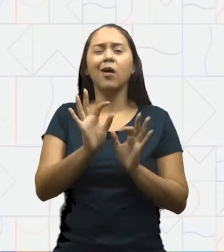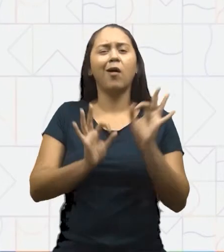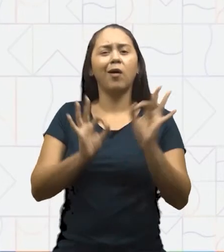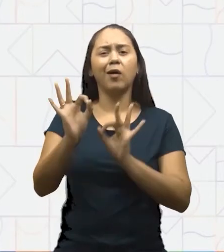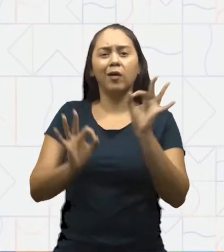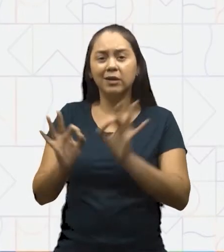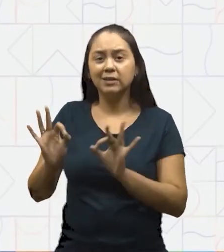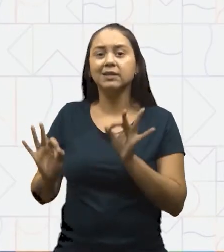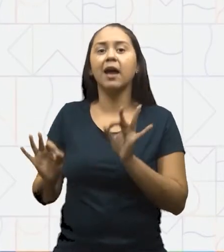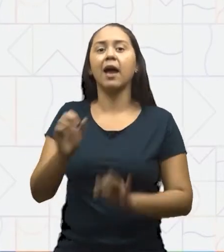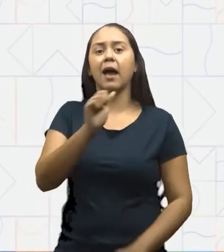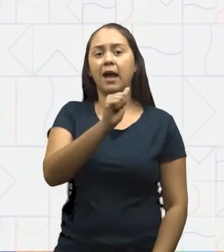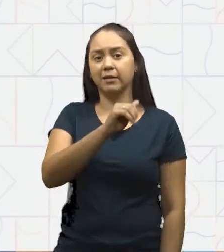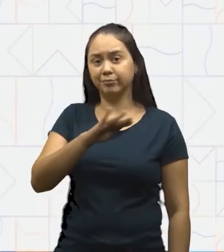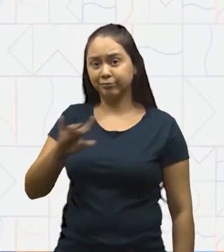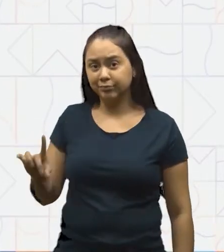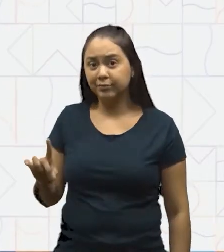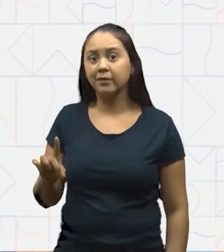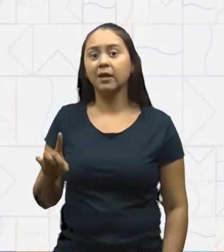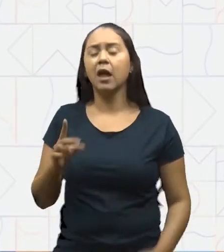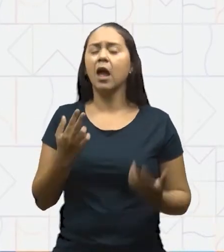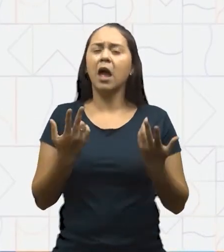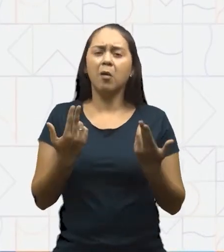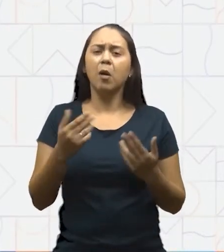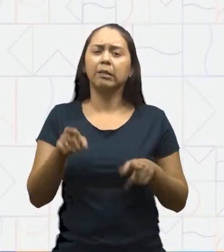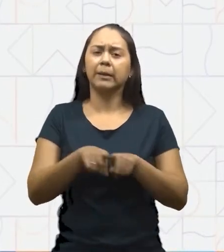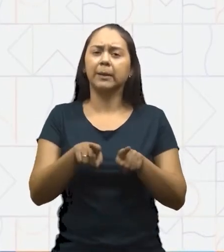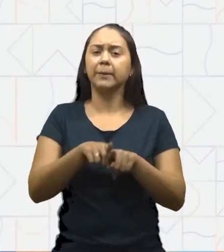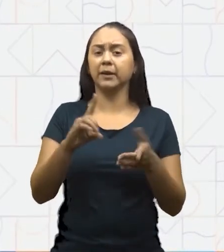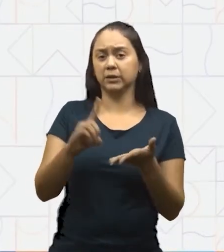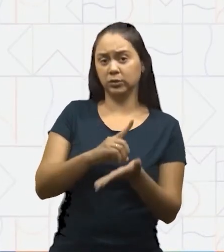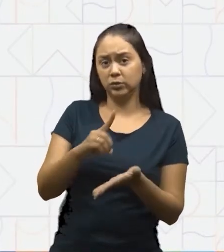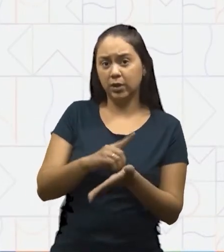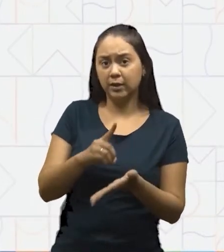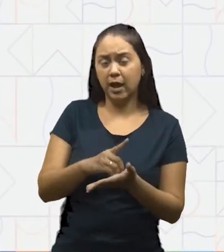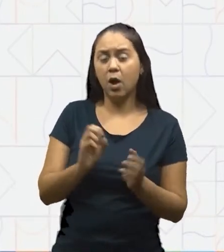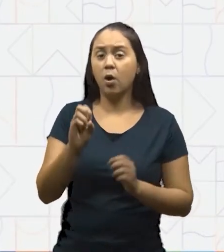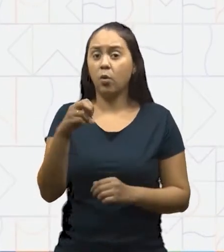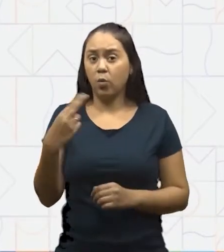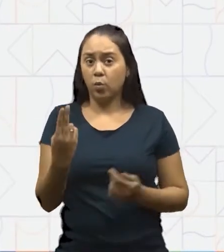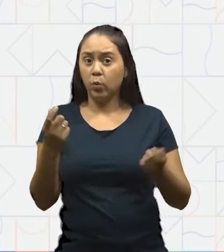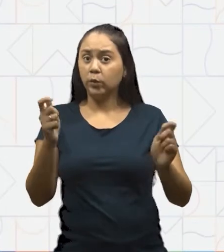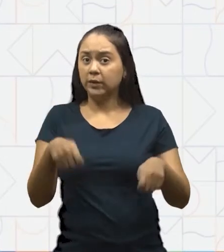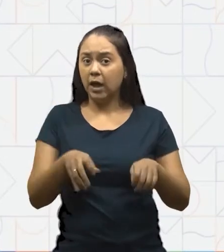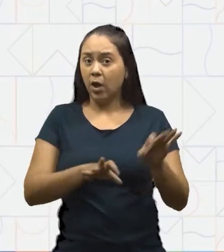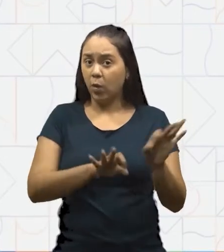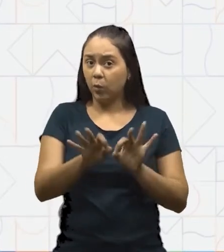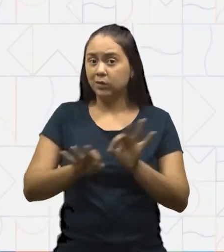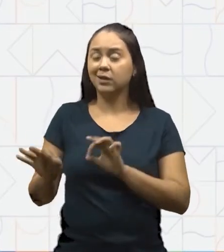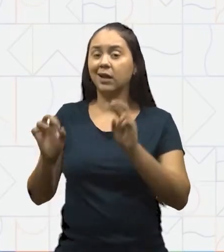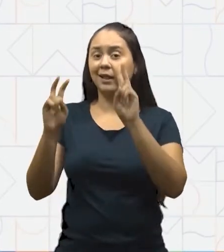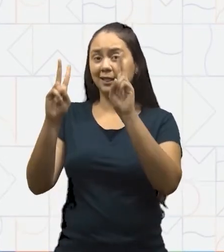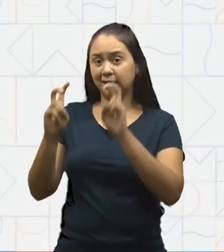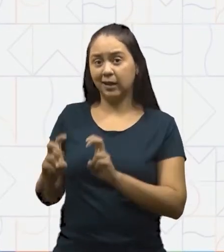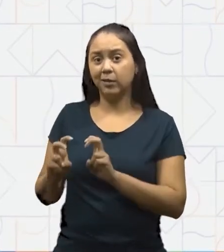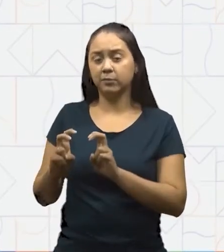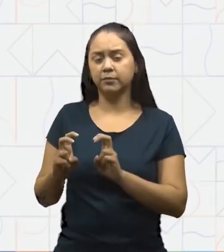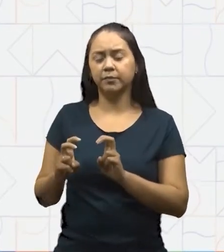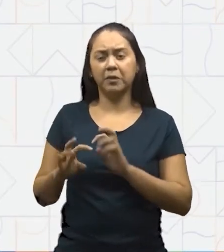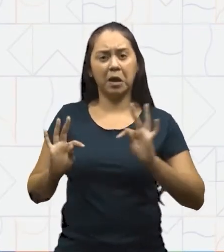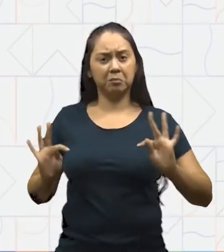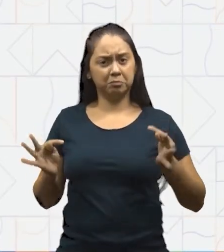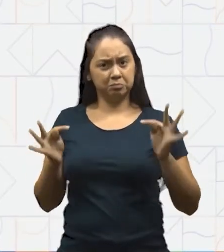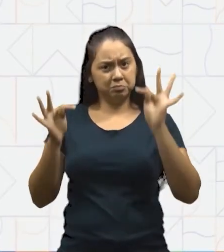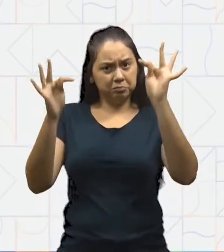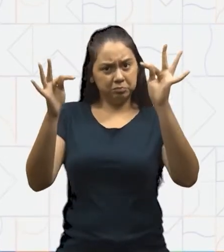organizada em ordem alfabética, assim como os dicionários, ou pode ser organizada por tema. Com o avanço da tecnologia,